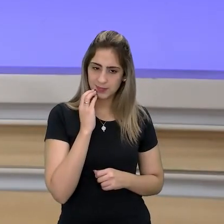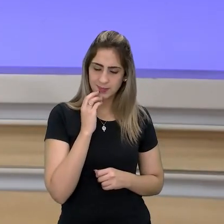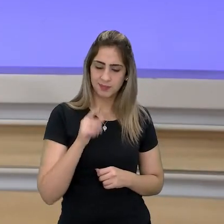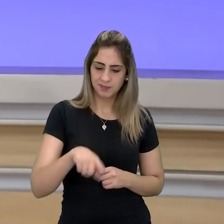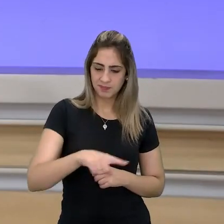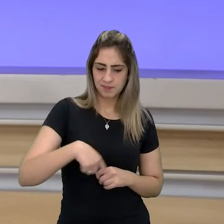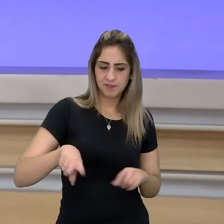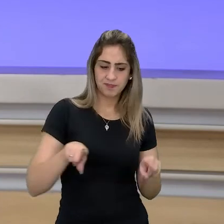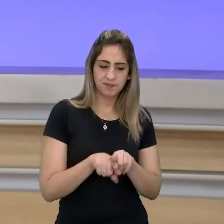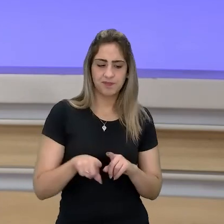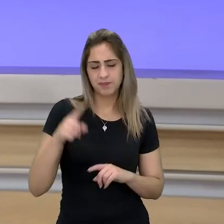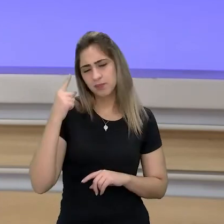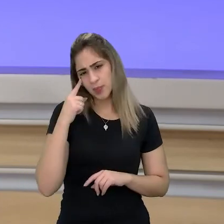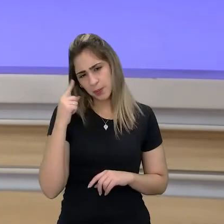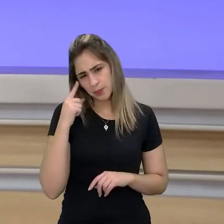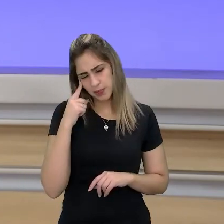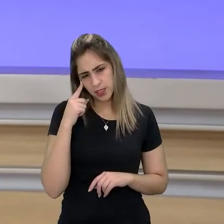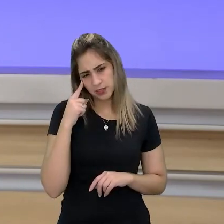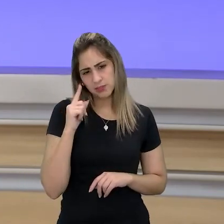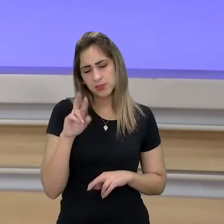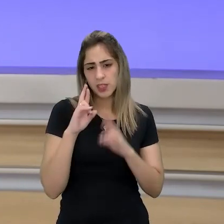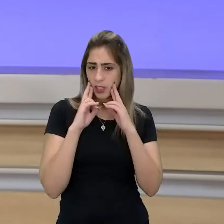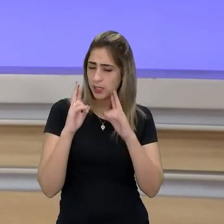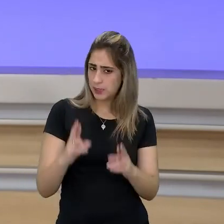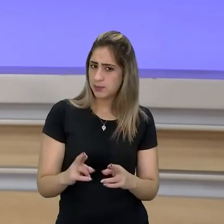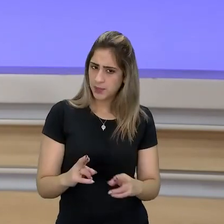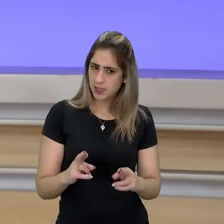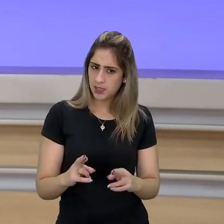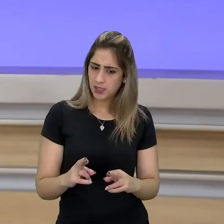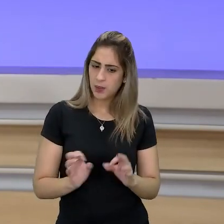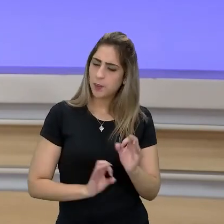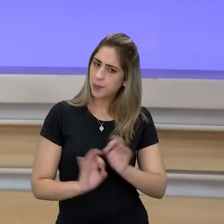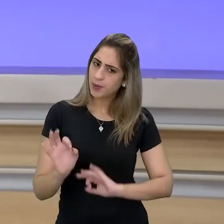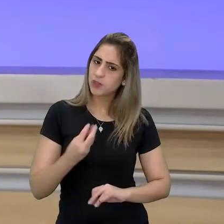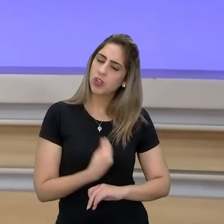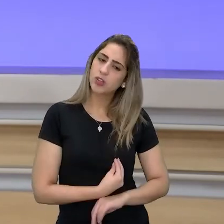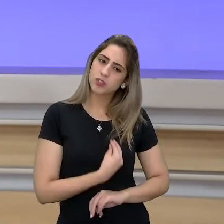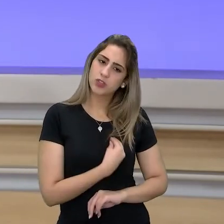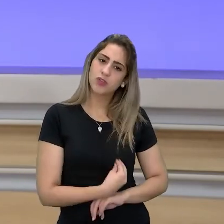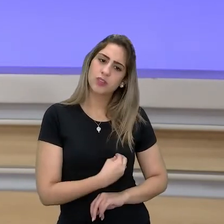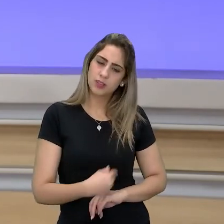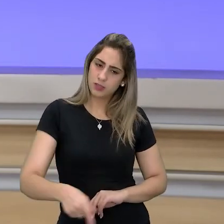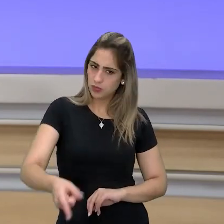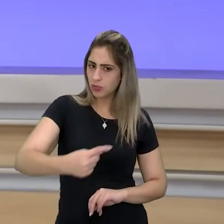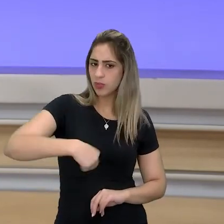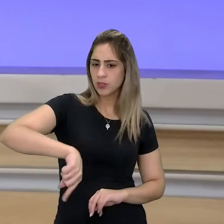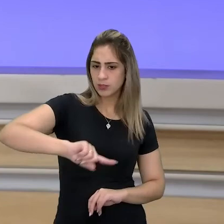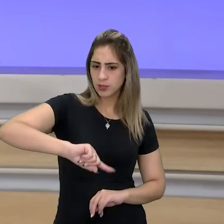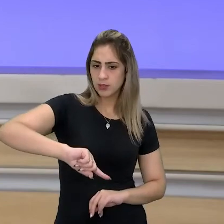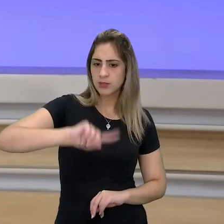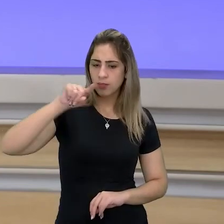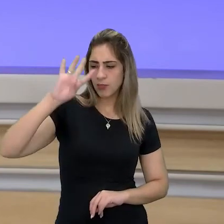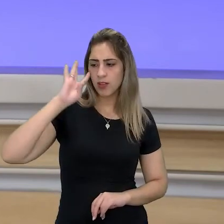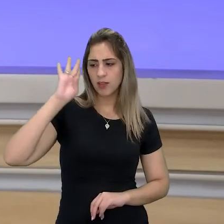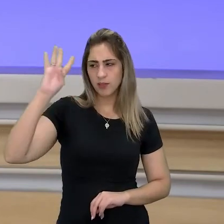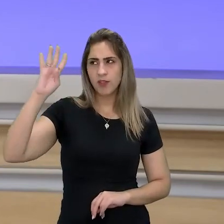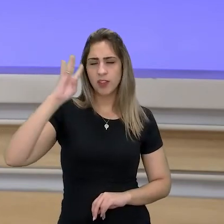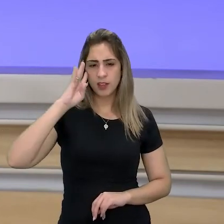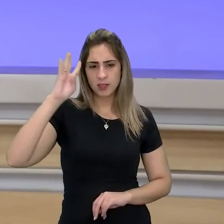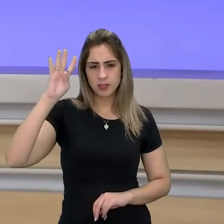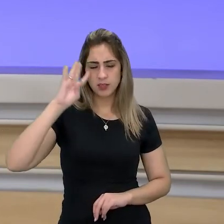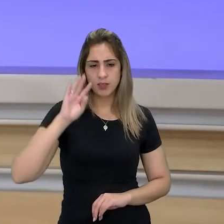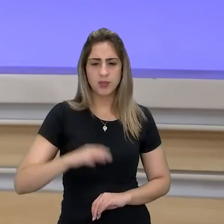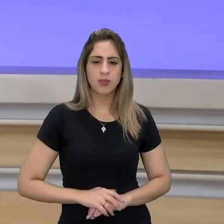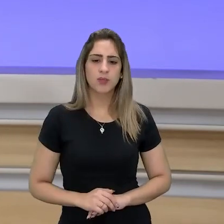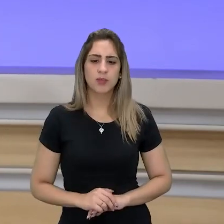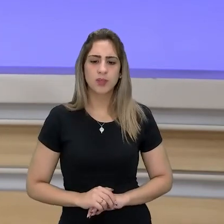vocês também repensem a respeito do projeto de vida de vocês, né? Uma reflexão aí, olha,